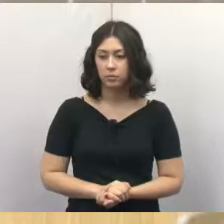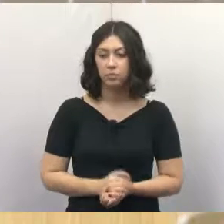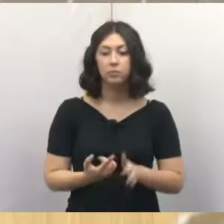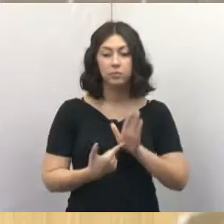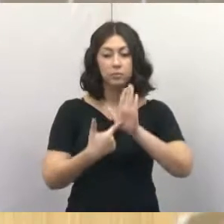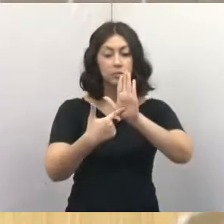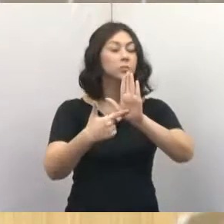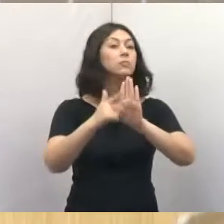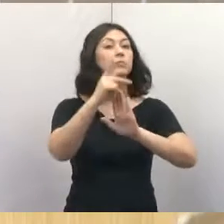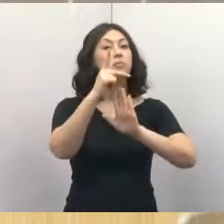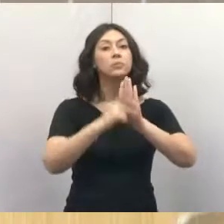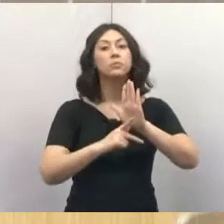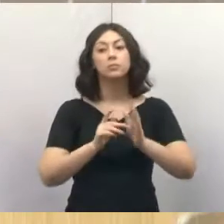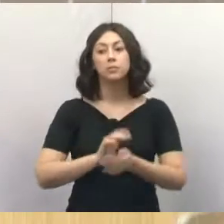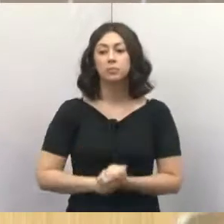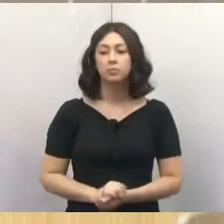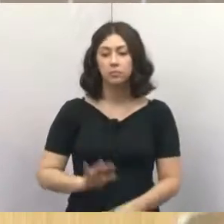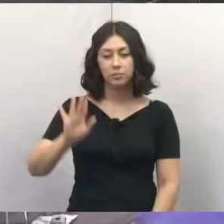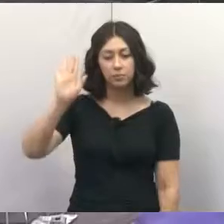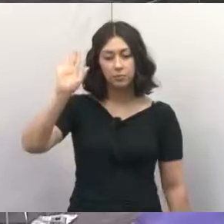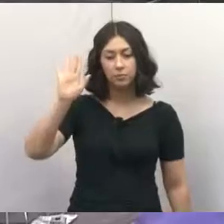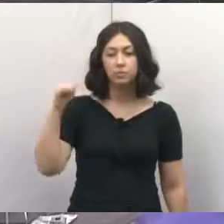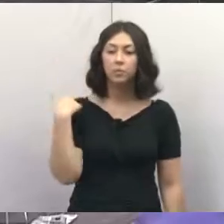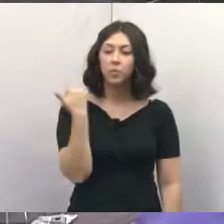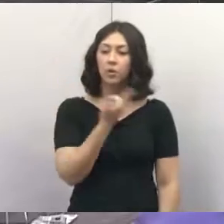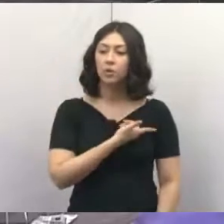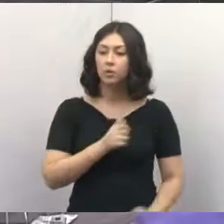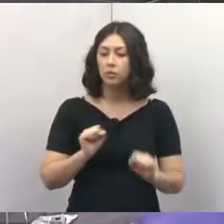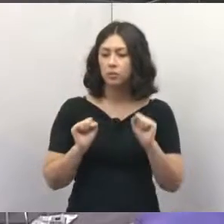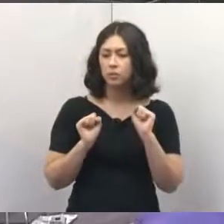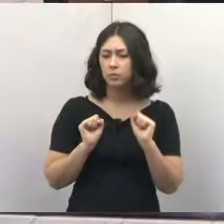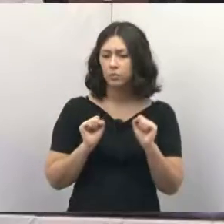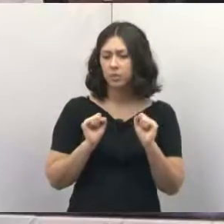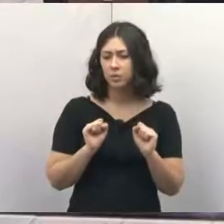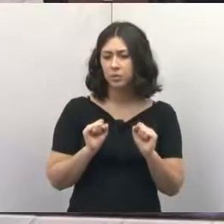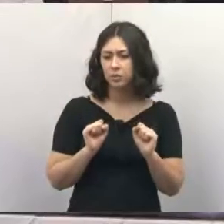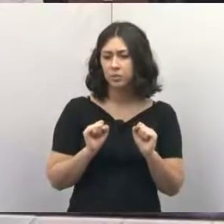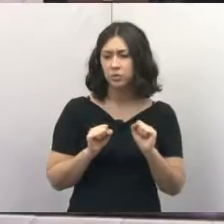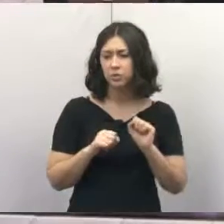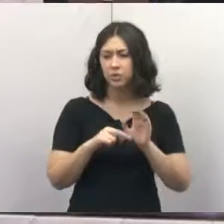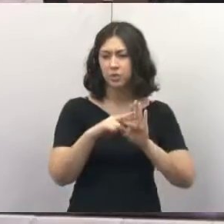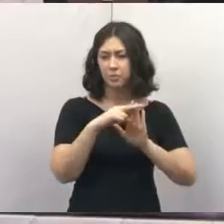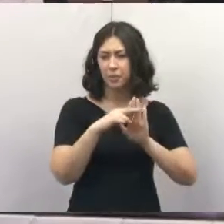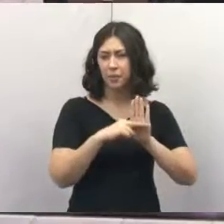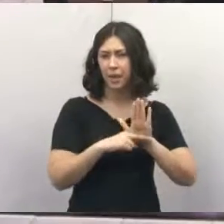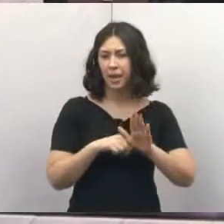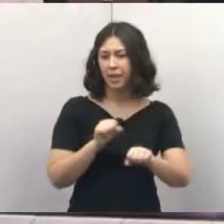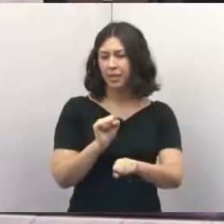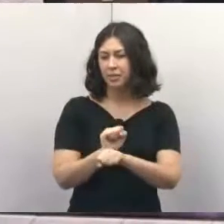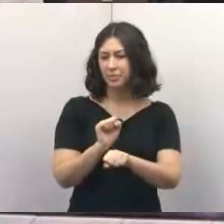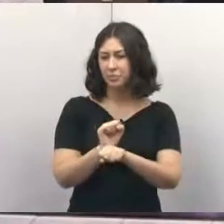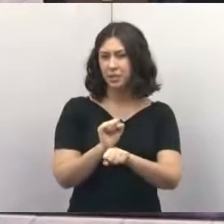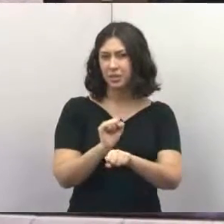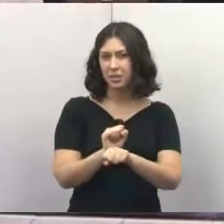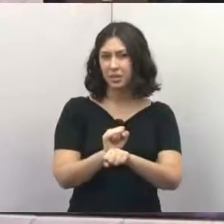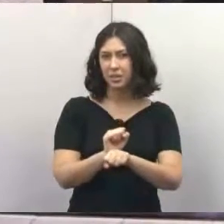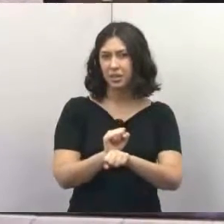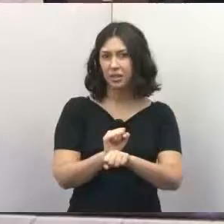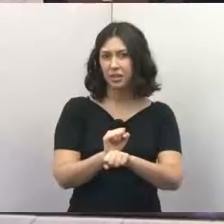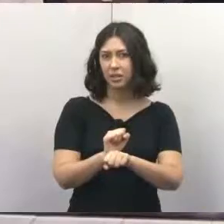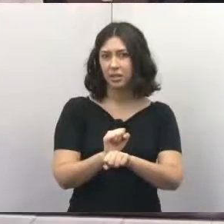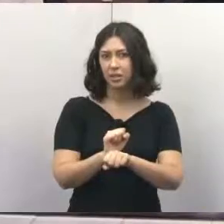Apresentação do projeto. Senhor presidente, nós podemos, de forma regimental, suspender para a discussão da emenda, por